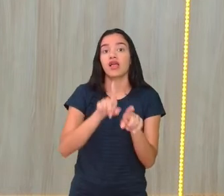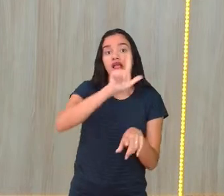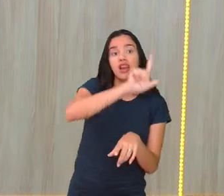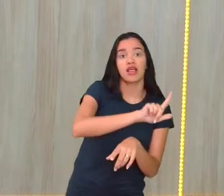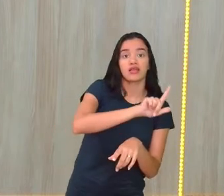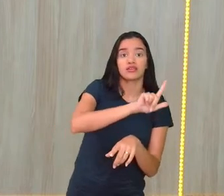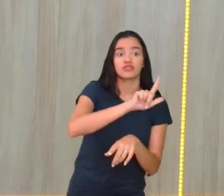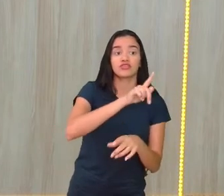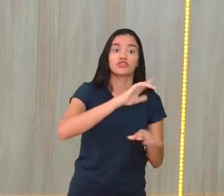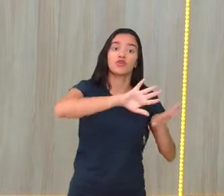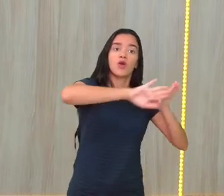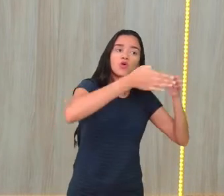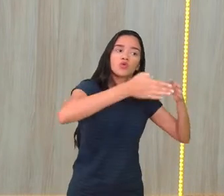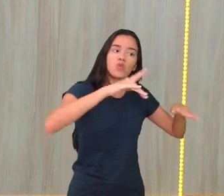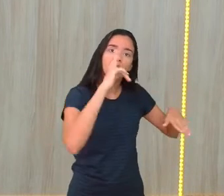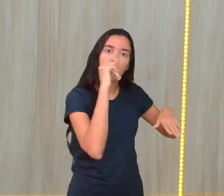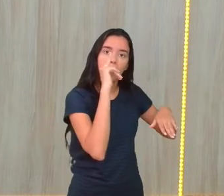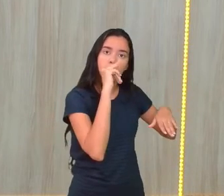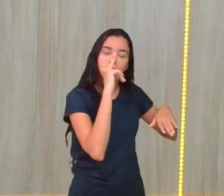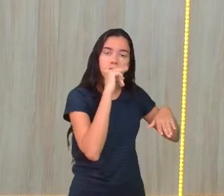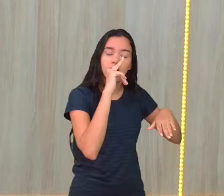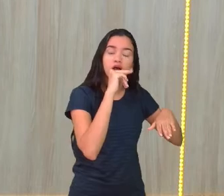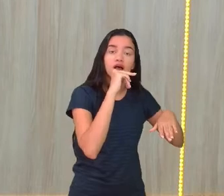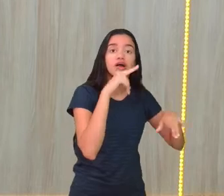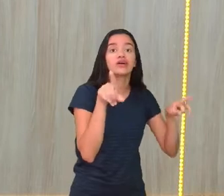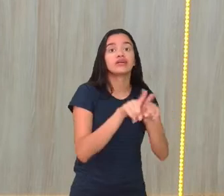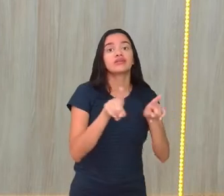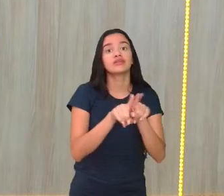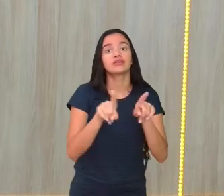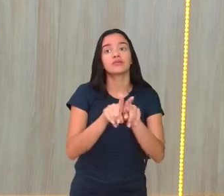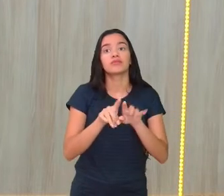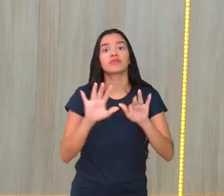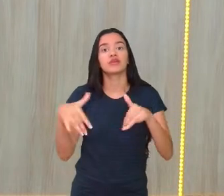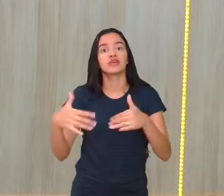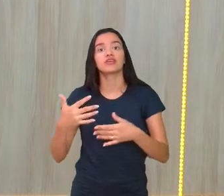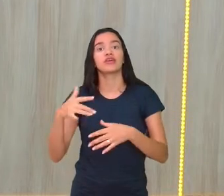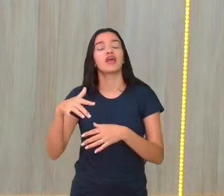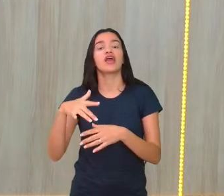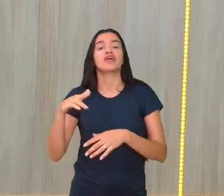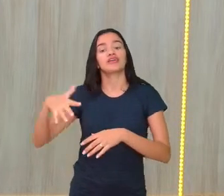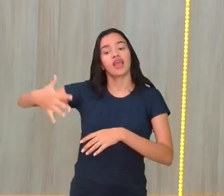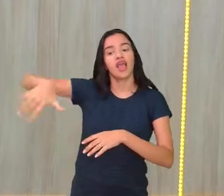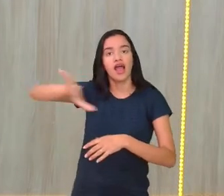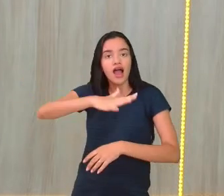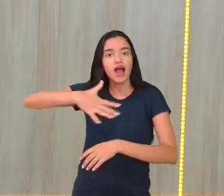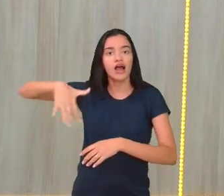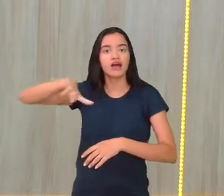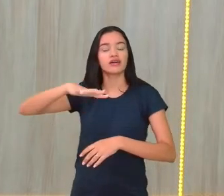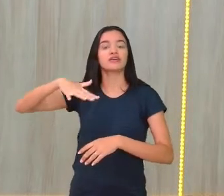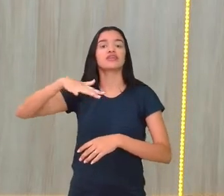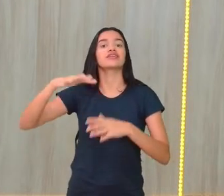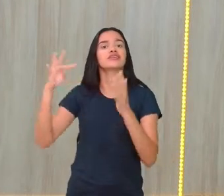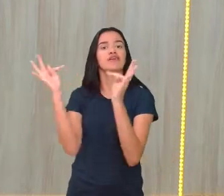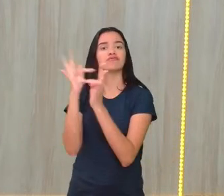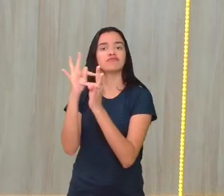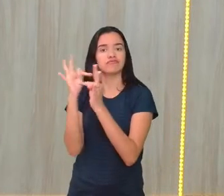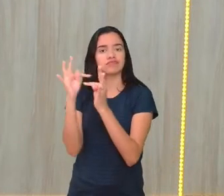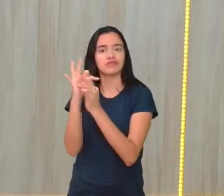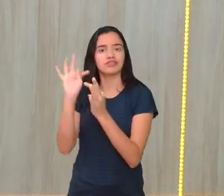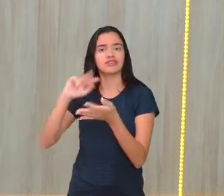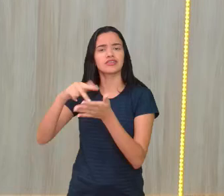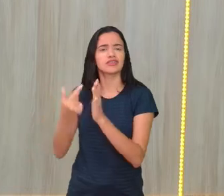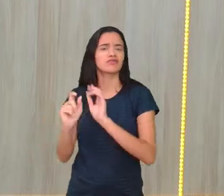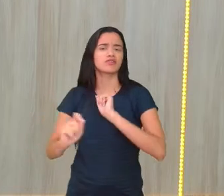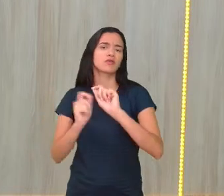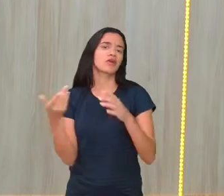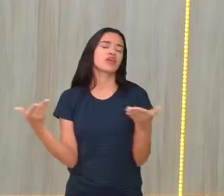leste, né, do mar Mediterrâneo, certo? Cordilheira do Líbano, que é o território aqui, ó, a Fenícia corresponde ao